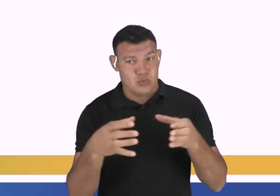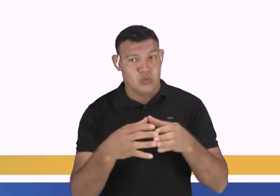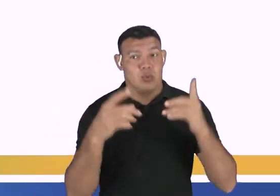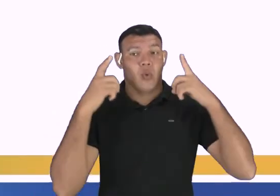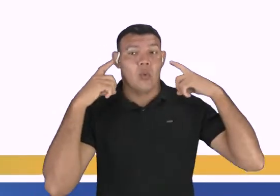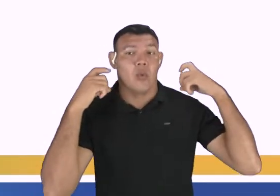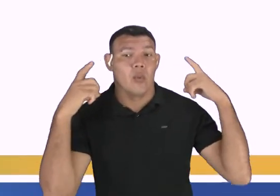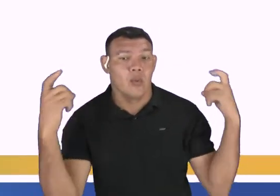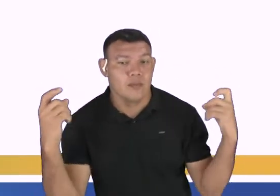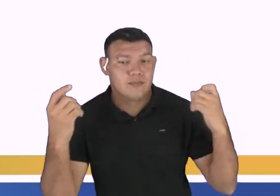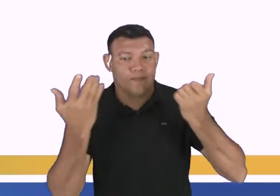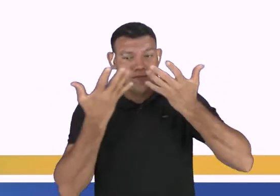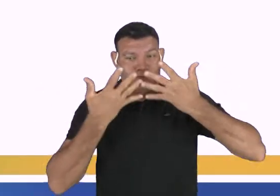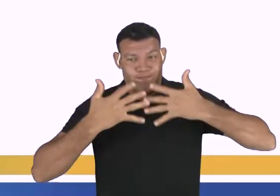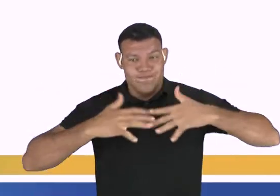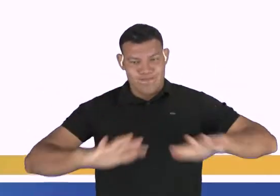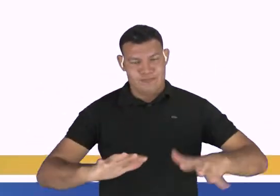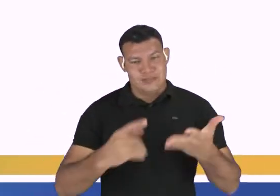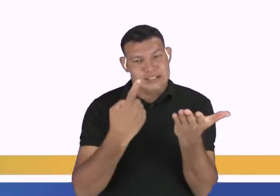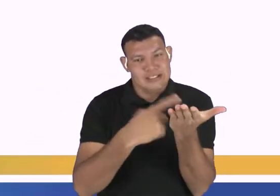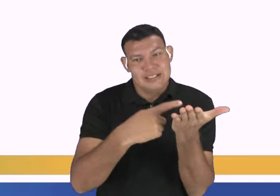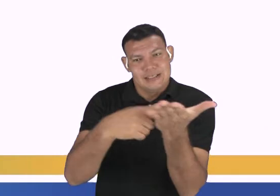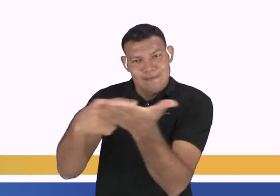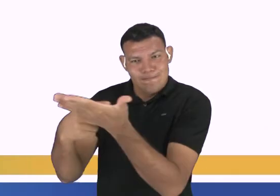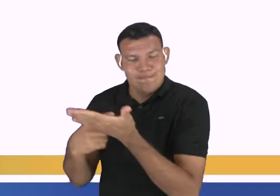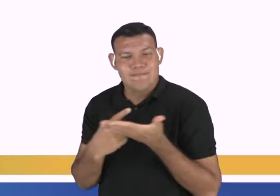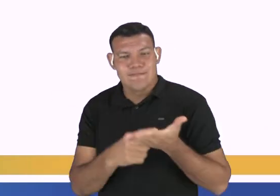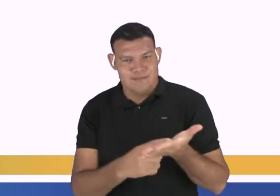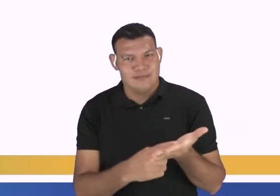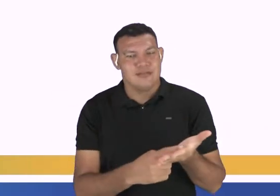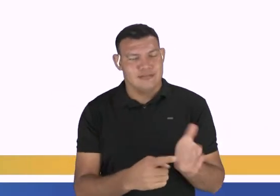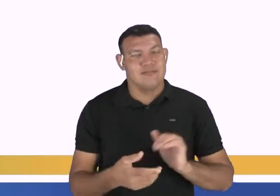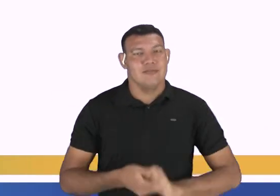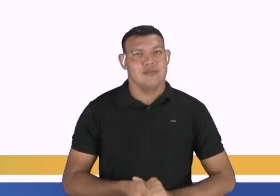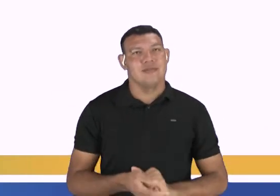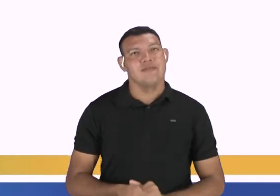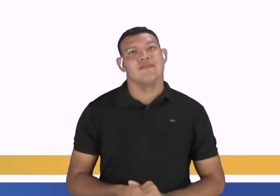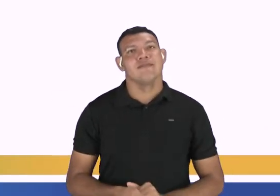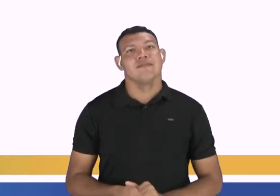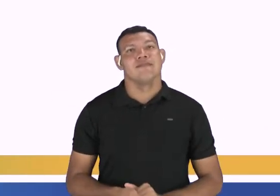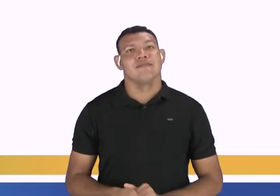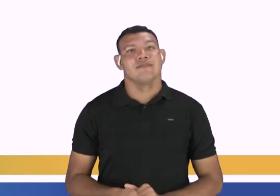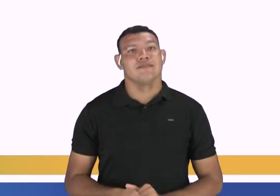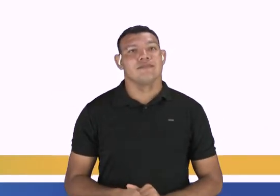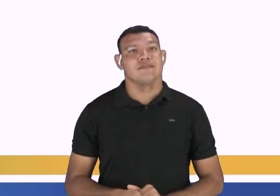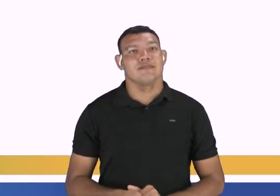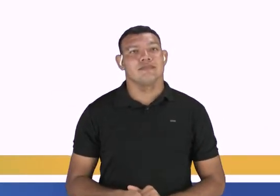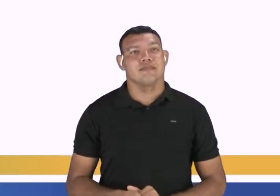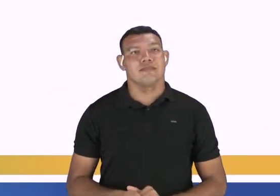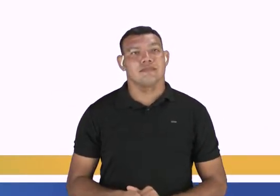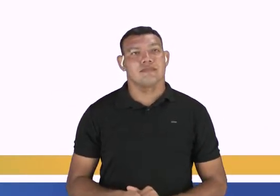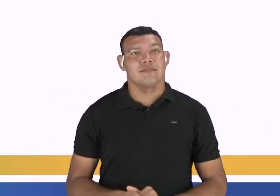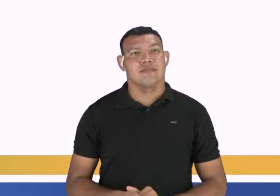sons, combinação simultânea de várias melodias. Esse é o